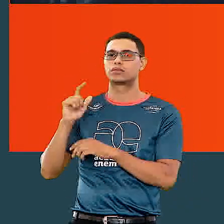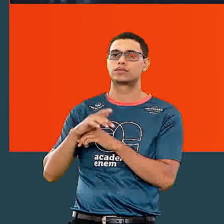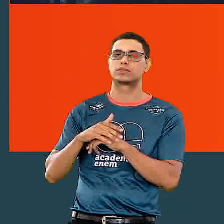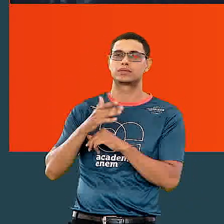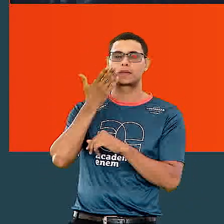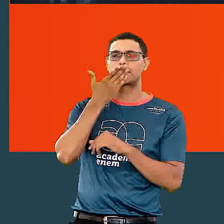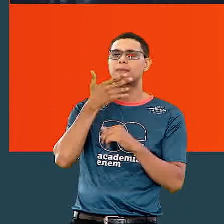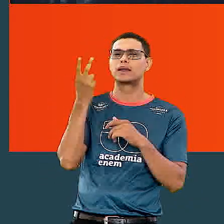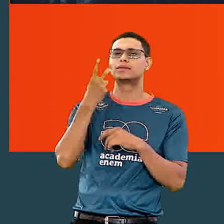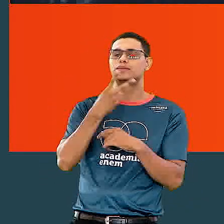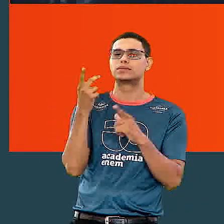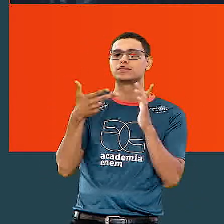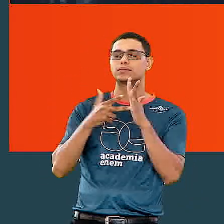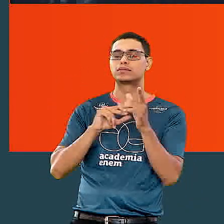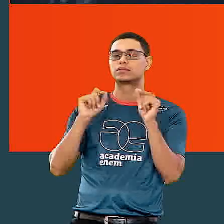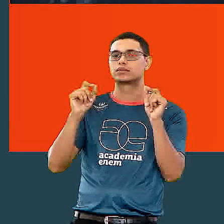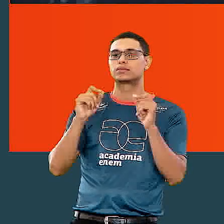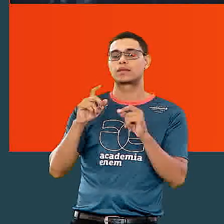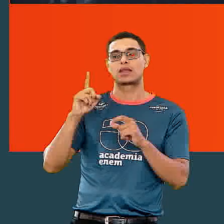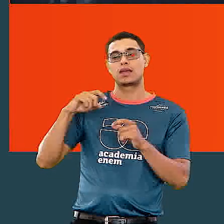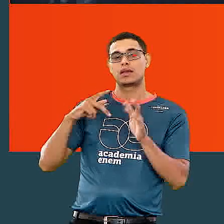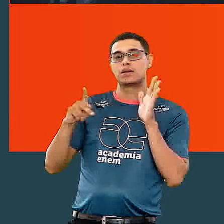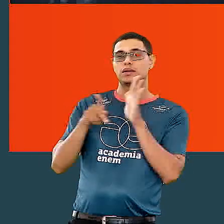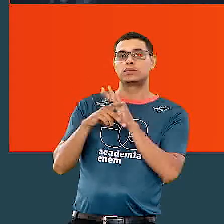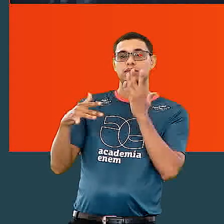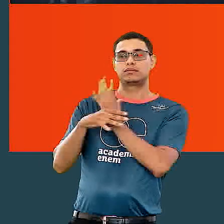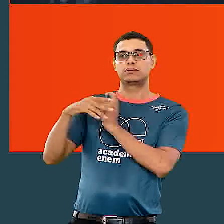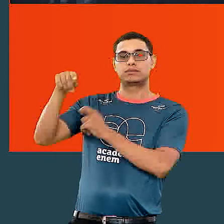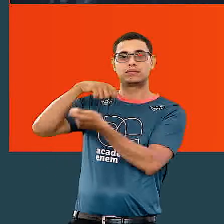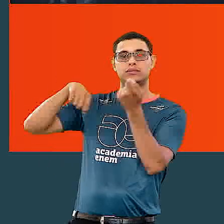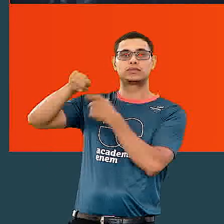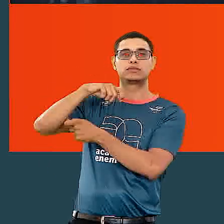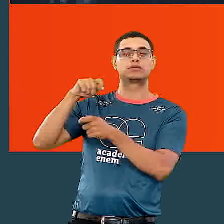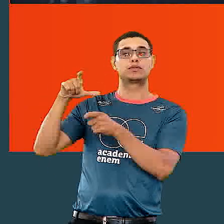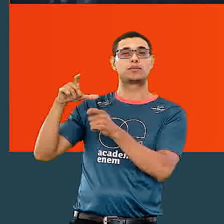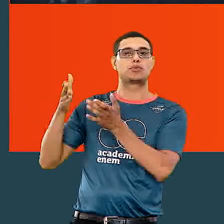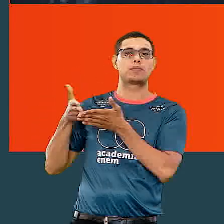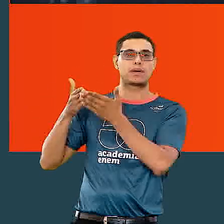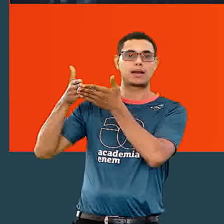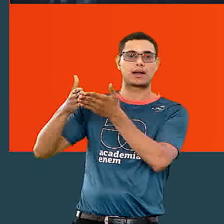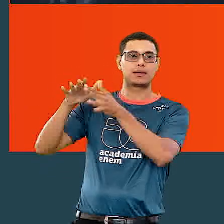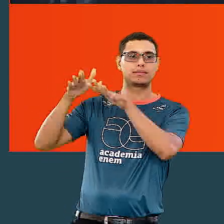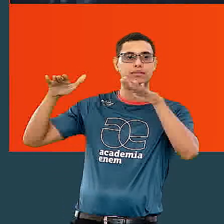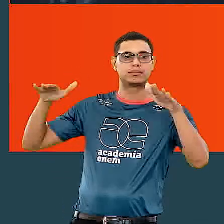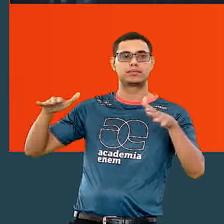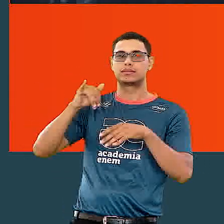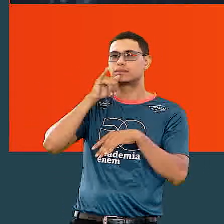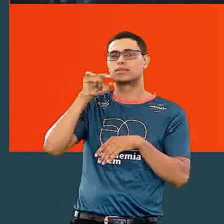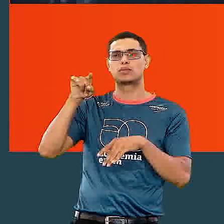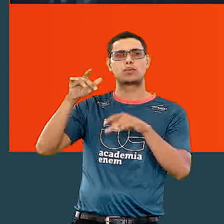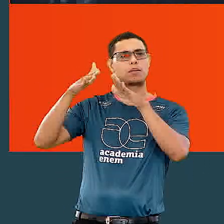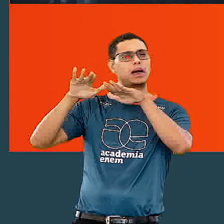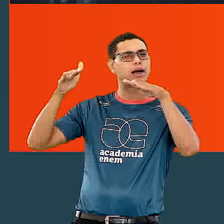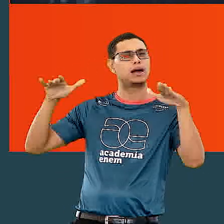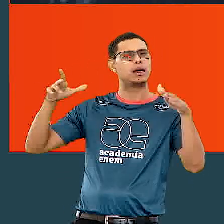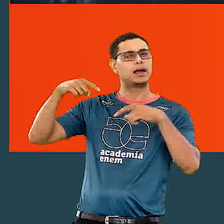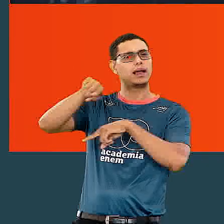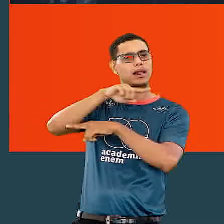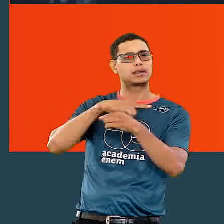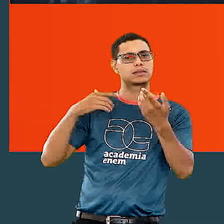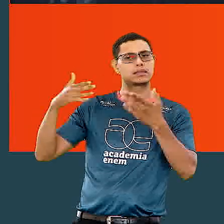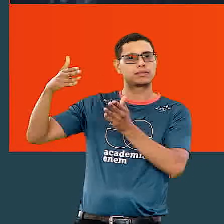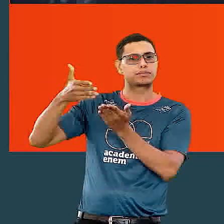essas cidades significam? Grandes comerciantes marítimas. Qual era o mar que essas cidades viviam